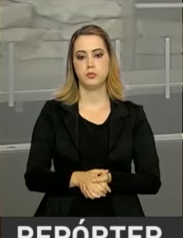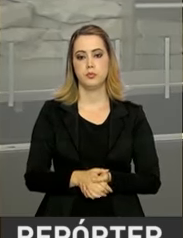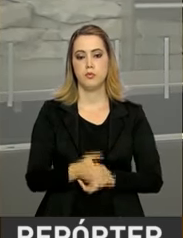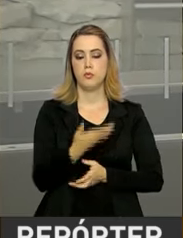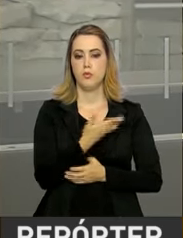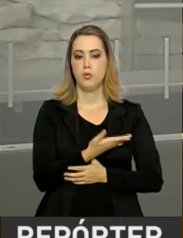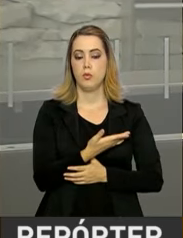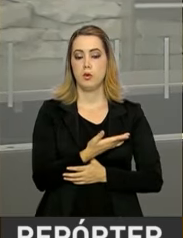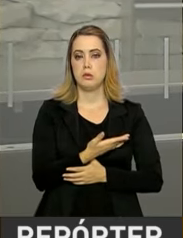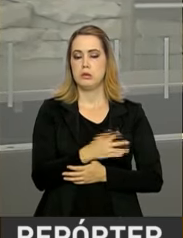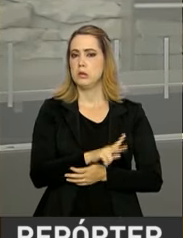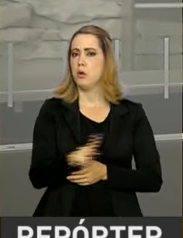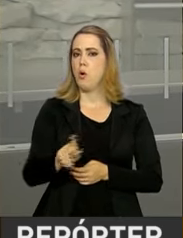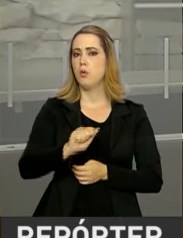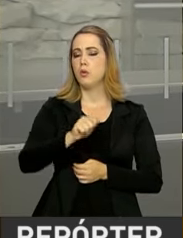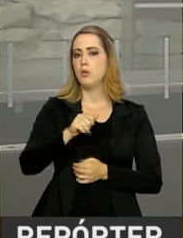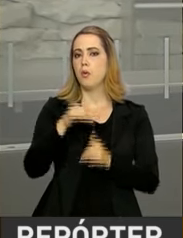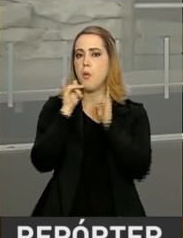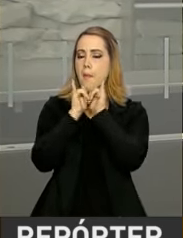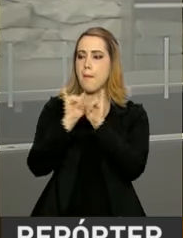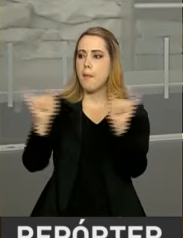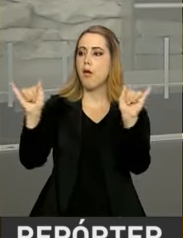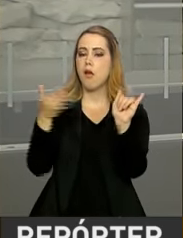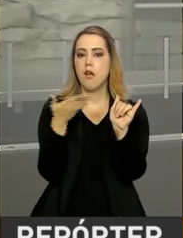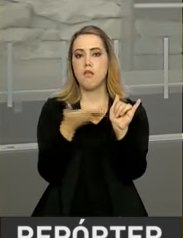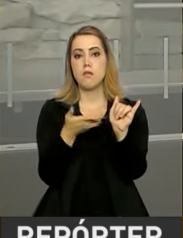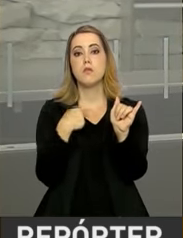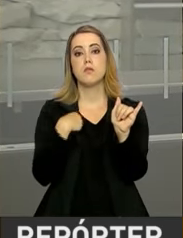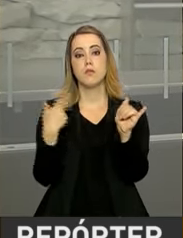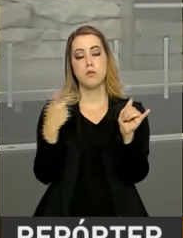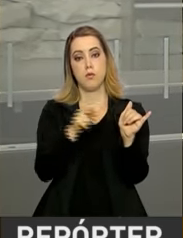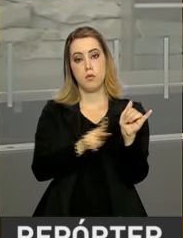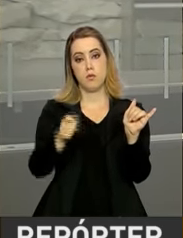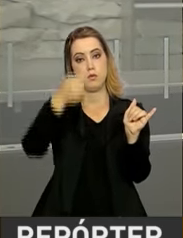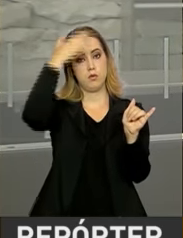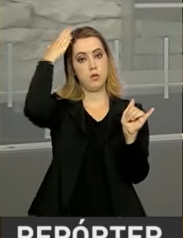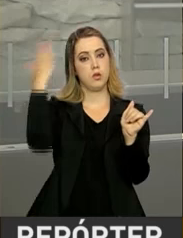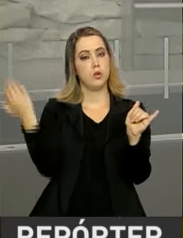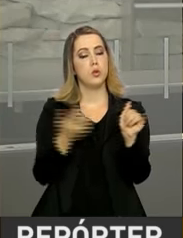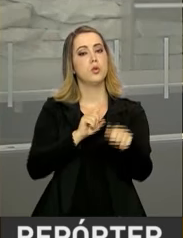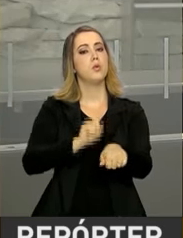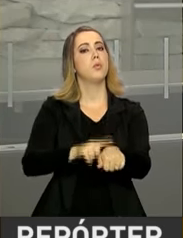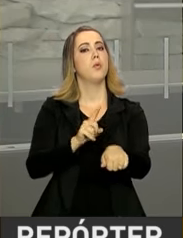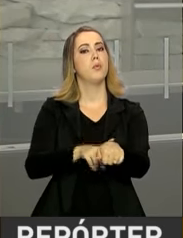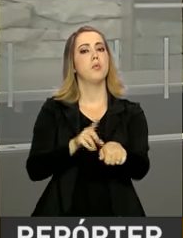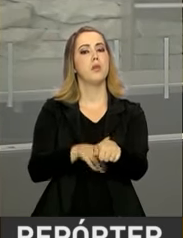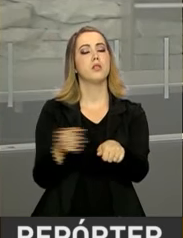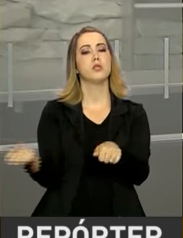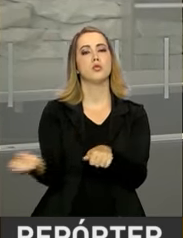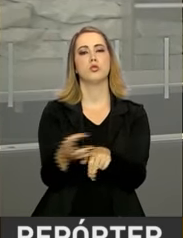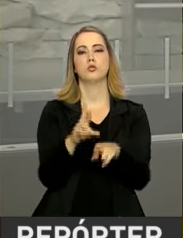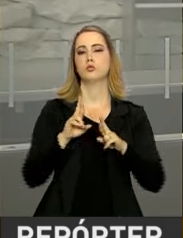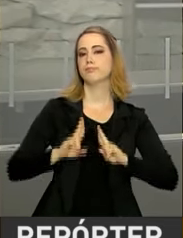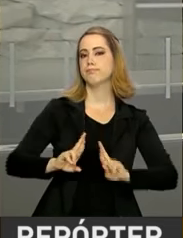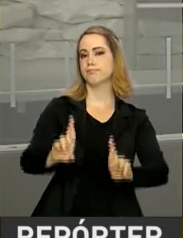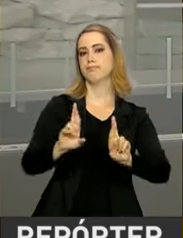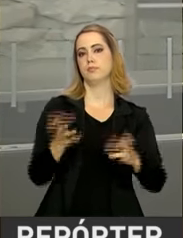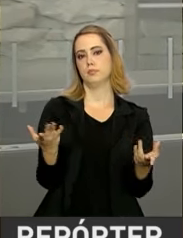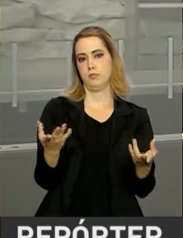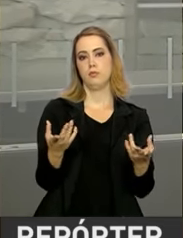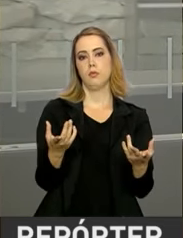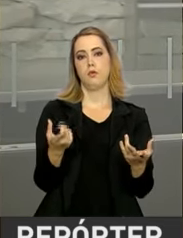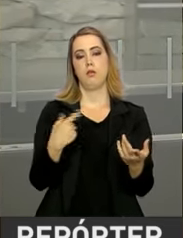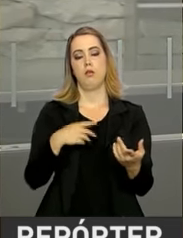mensagem de que o brasil realmente está vivendo agora uma fase de novas expectativas o